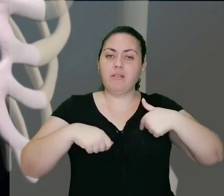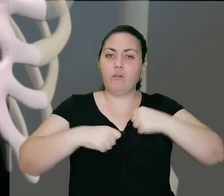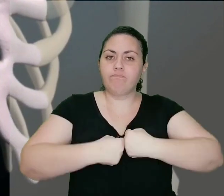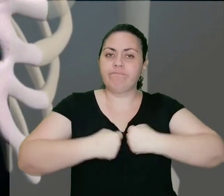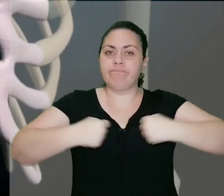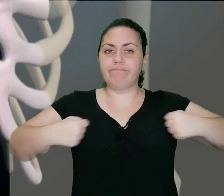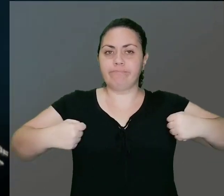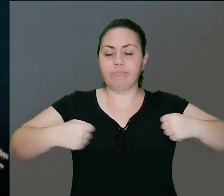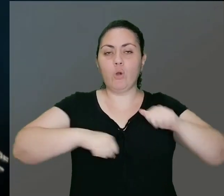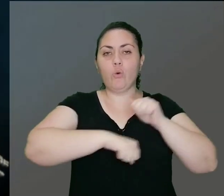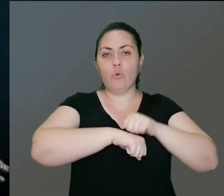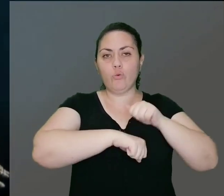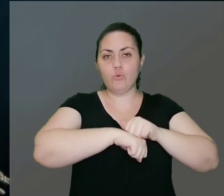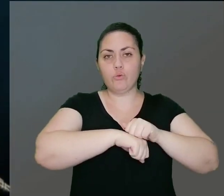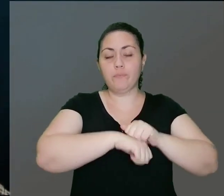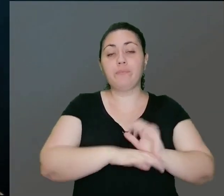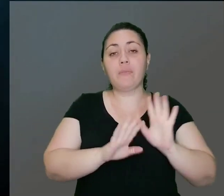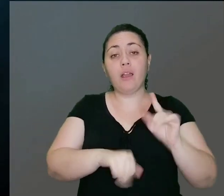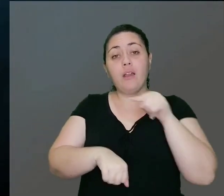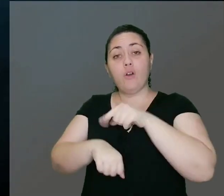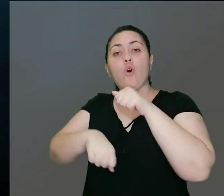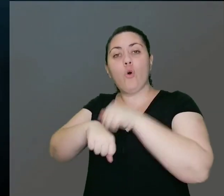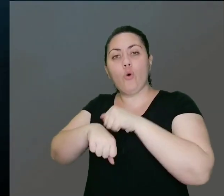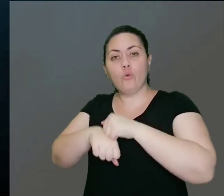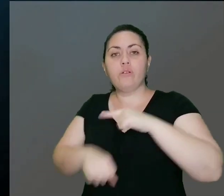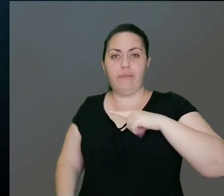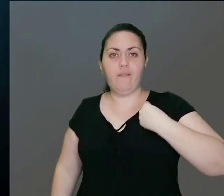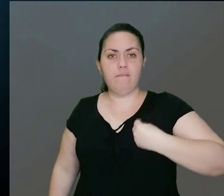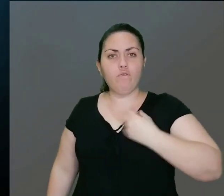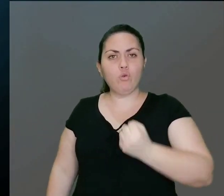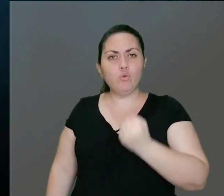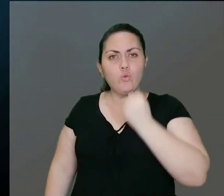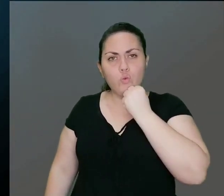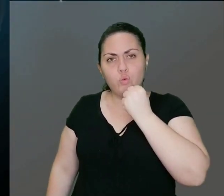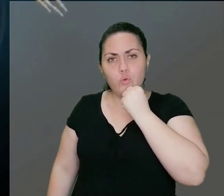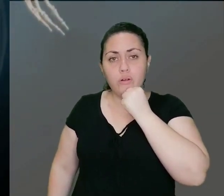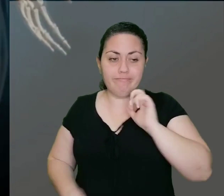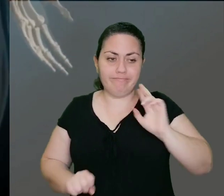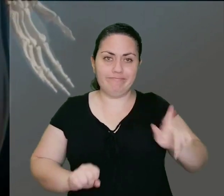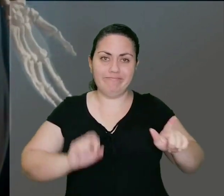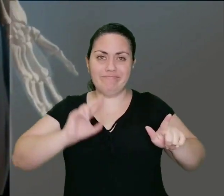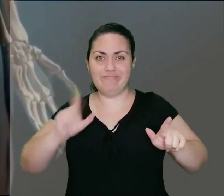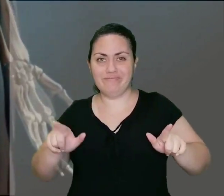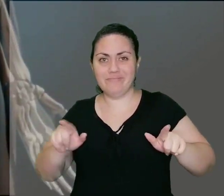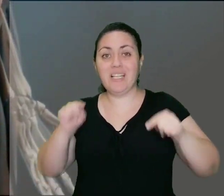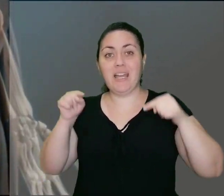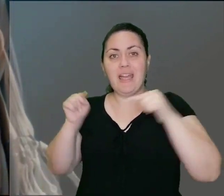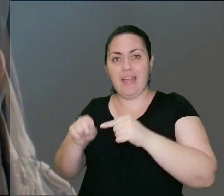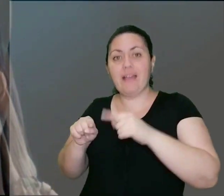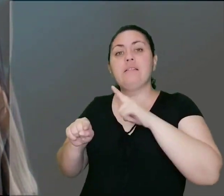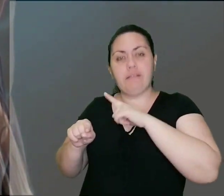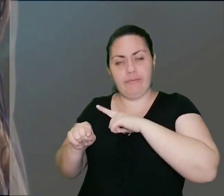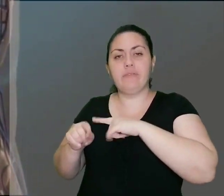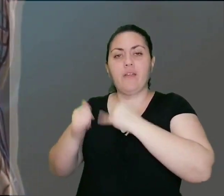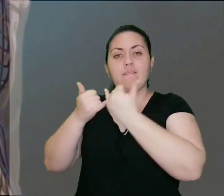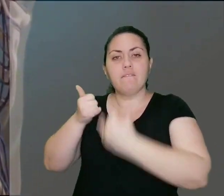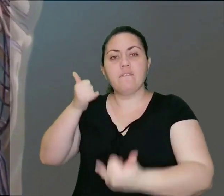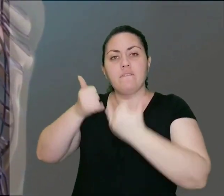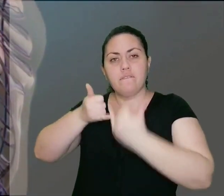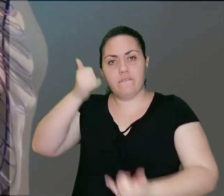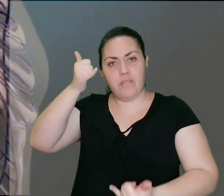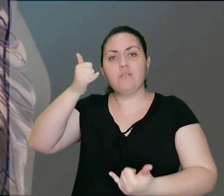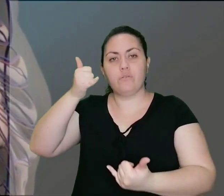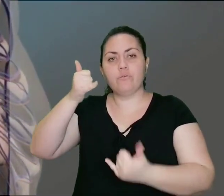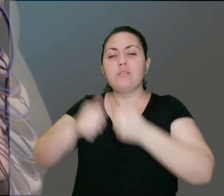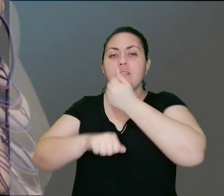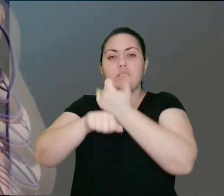ossos. Já o osso, por sua vez, é um órgão vivo de tecido rígido e, diferente da cartilagem, possui vasos sanguíneos e